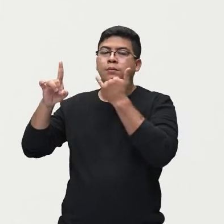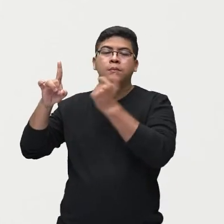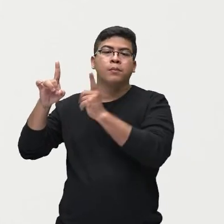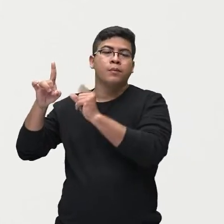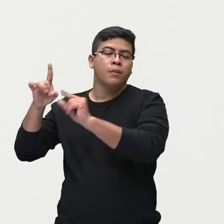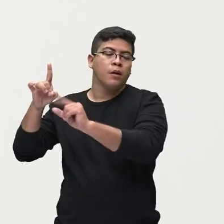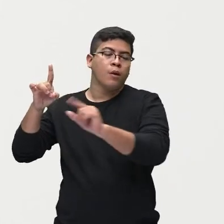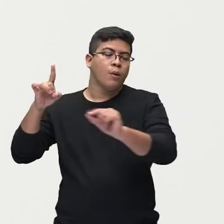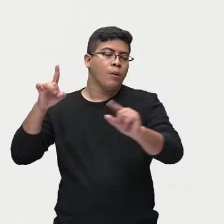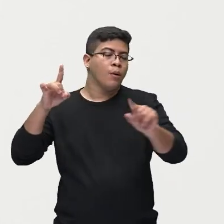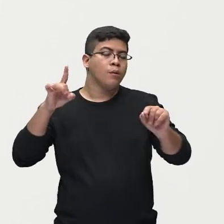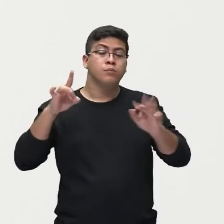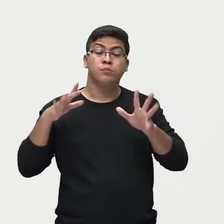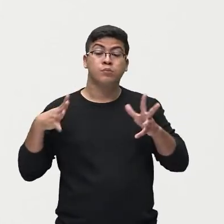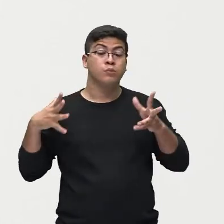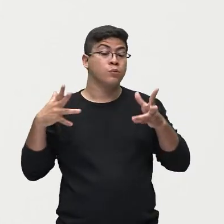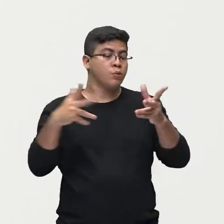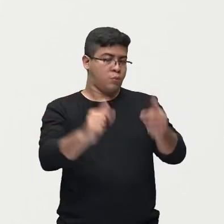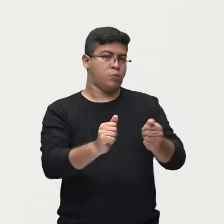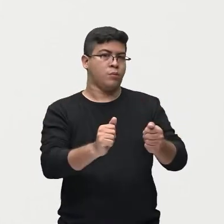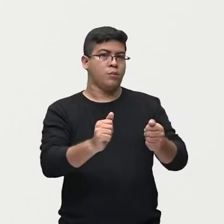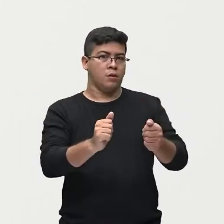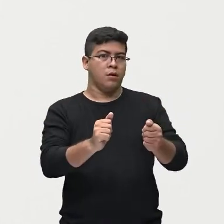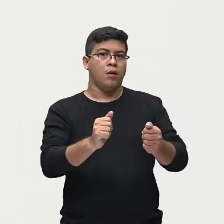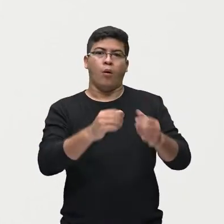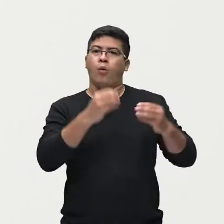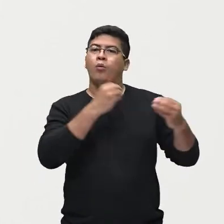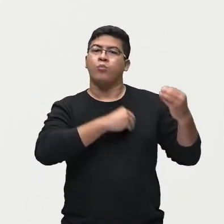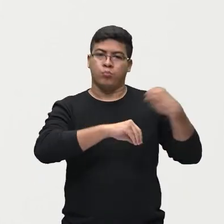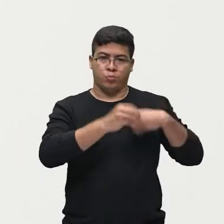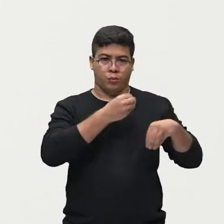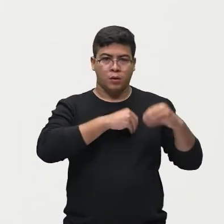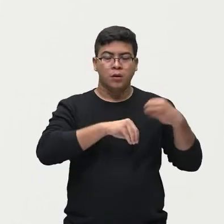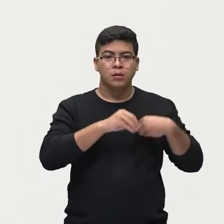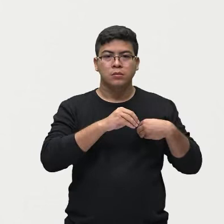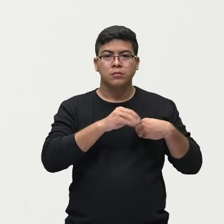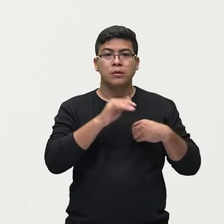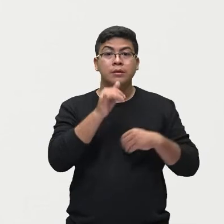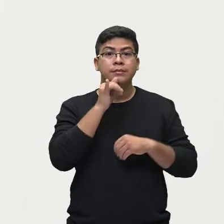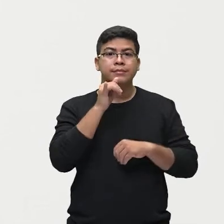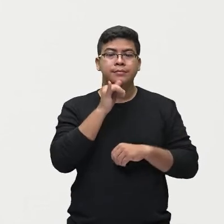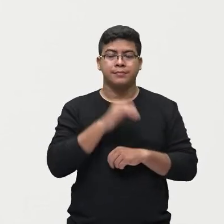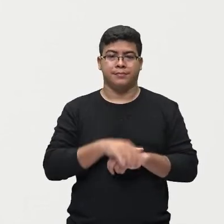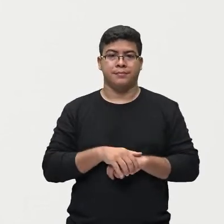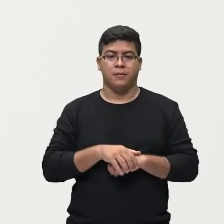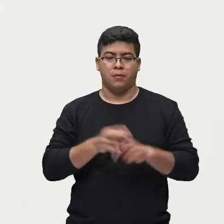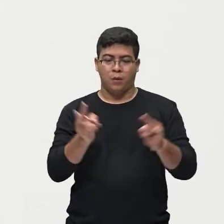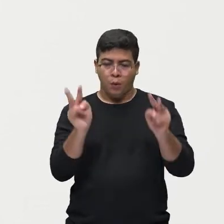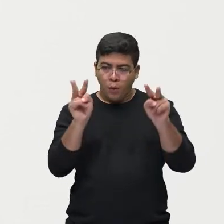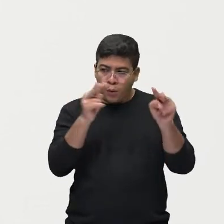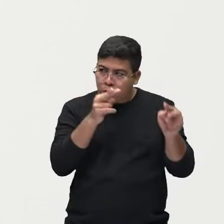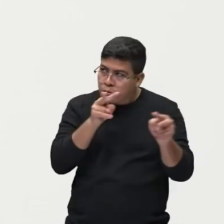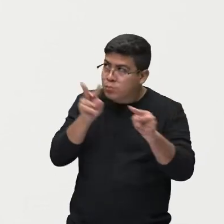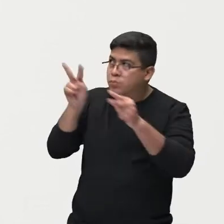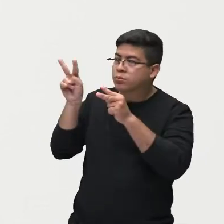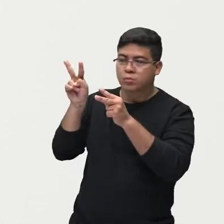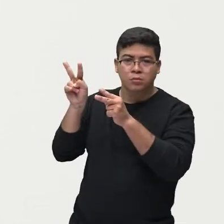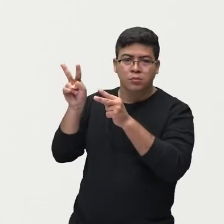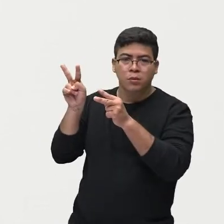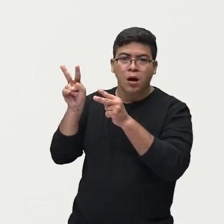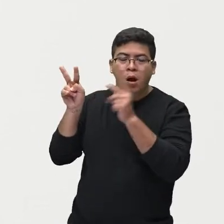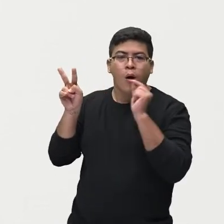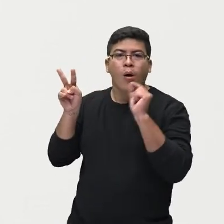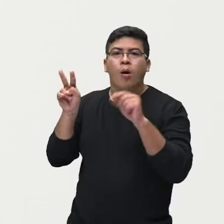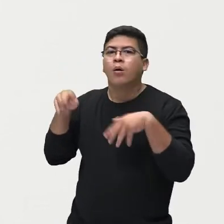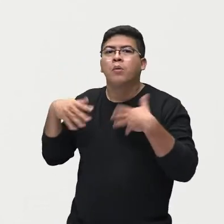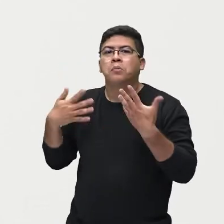né, que pelo menos quem é cristão, a olhar para esse exemplo, né, como